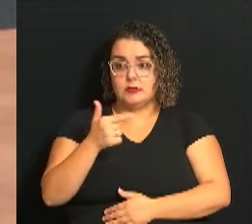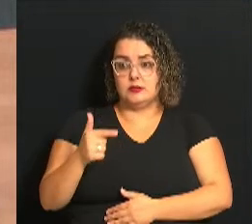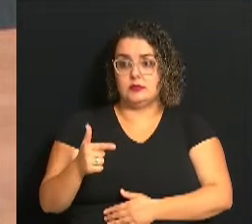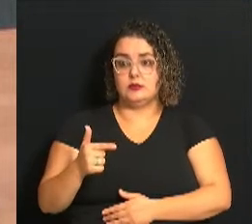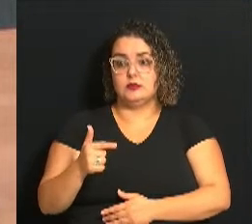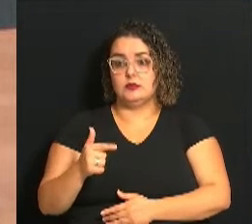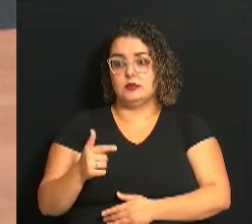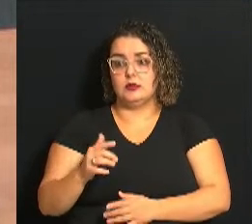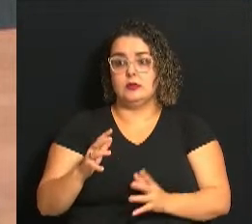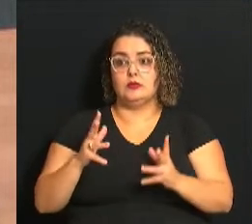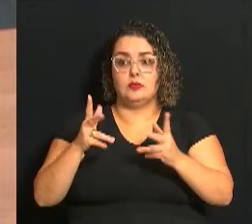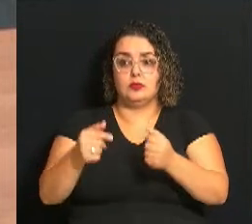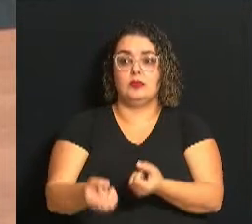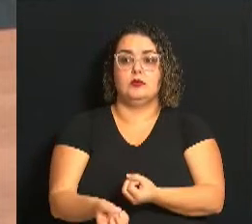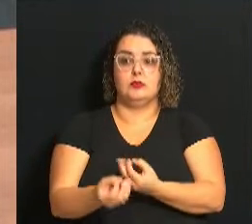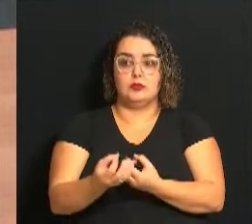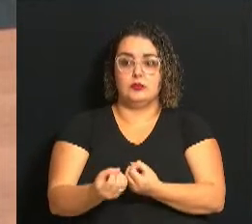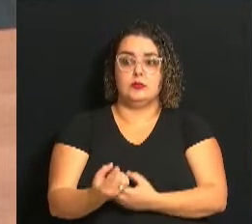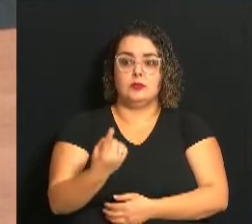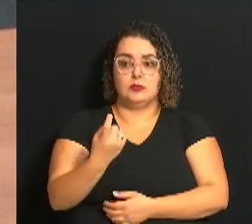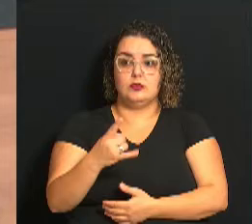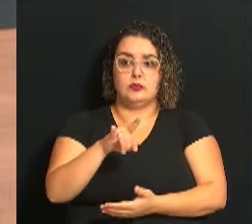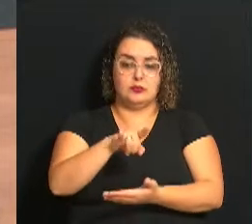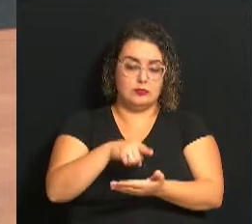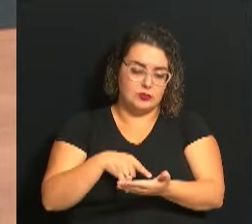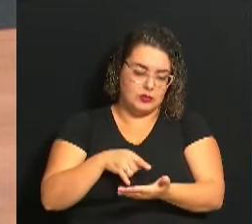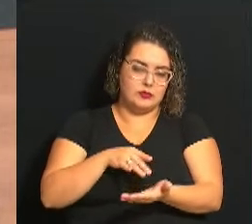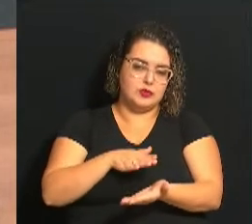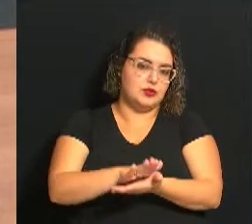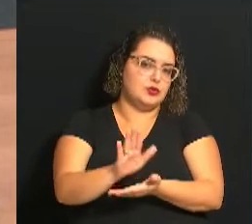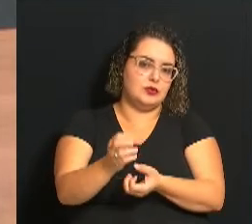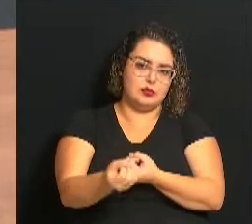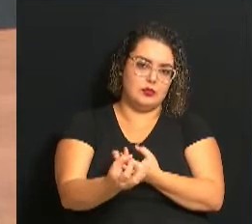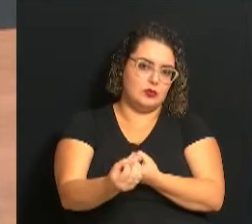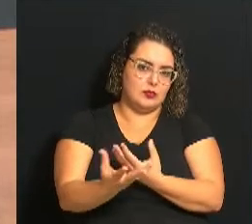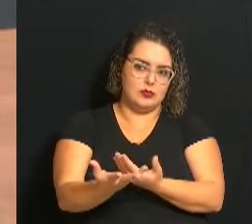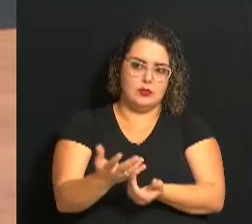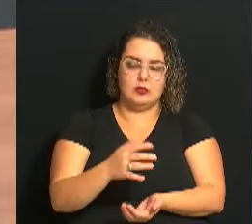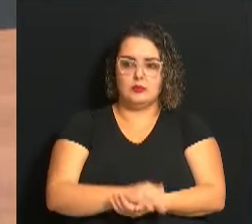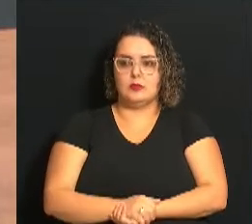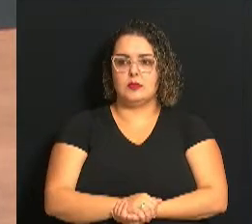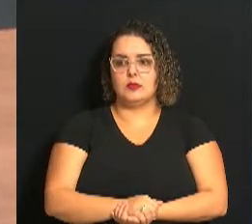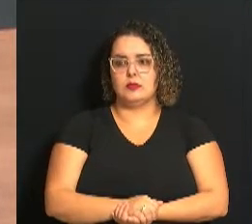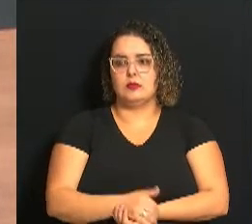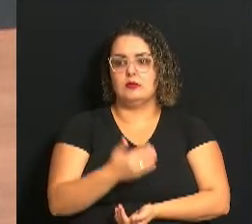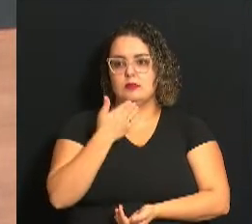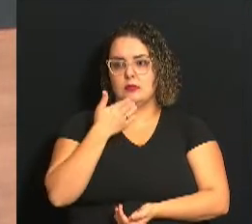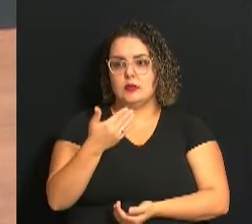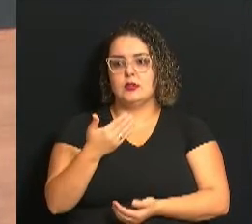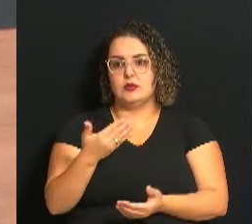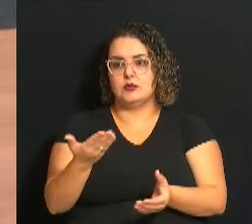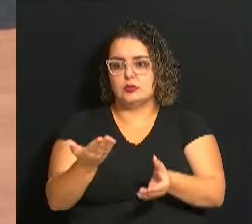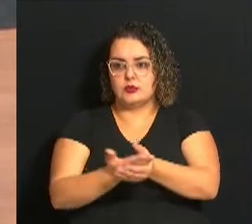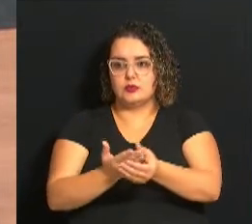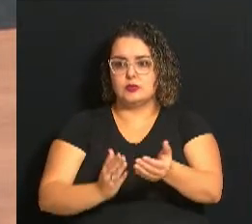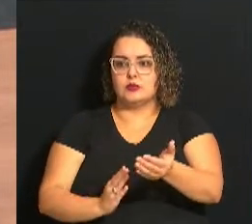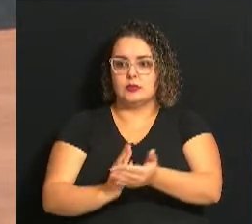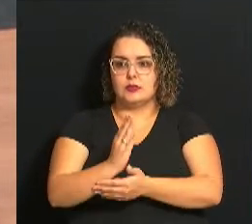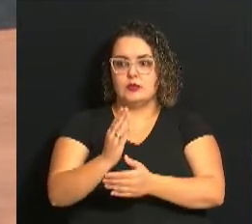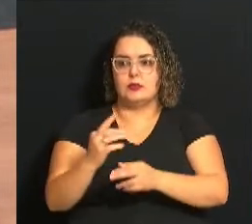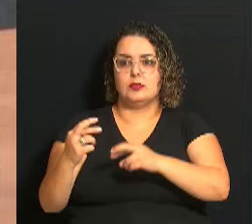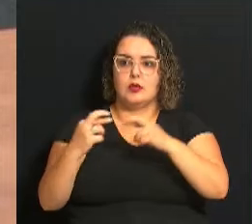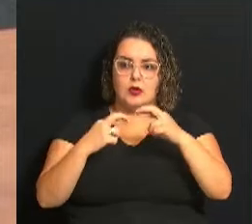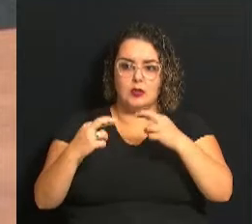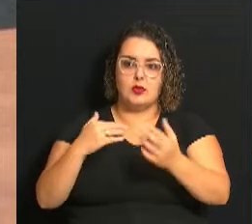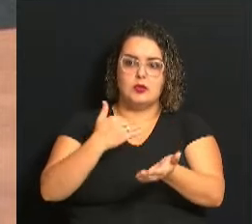as informações dentro de uma ficha informativa, e por isso que a gente pede, dentro do processo de aprovação, a consulta à Secretaria